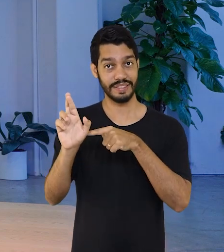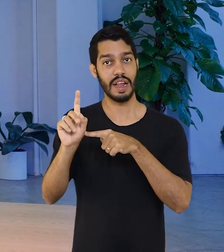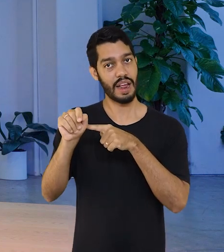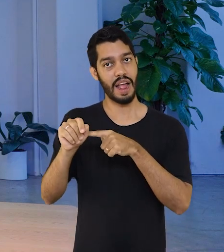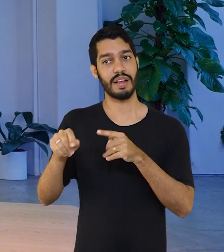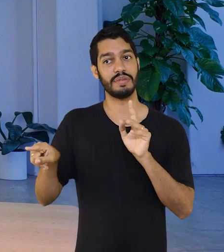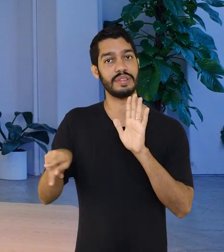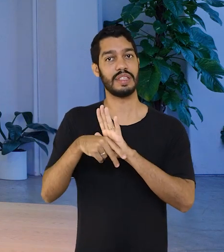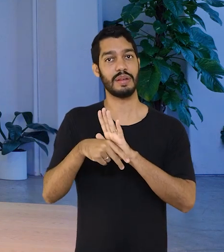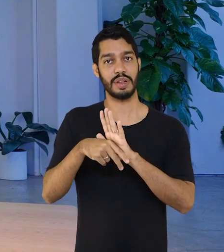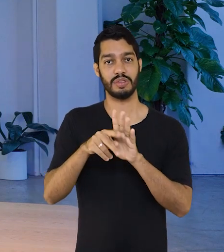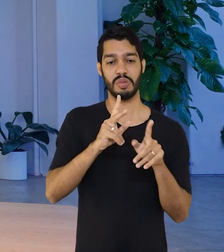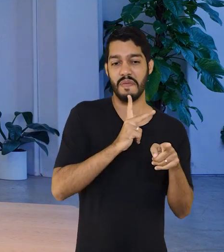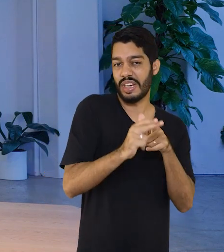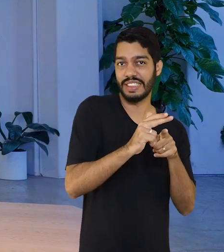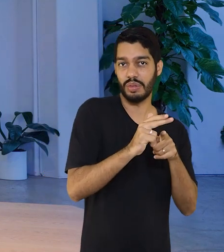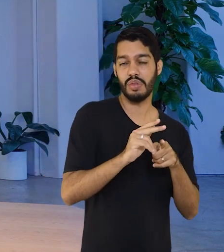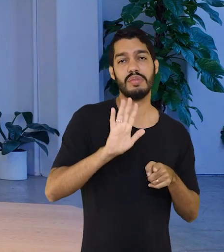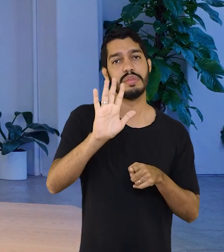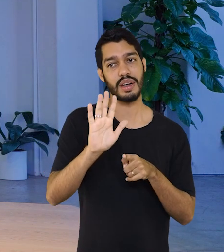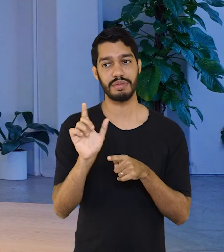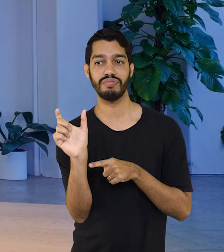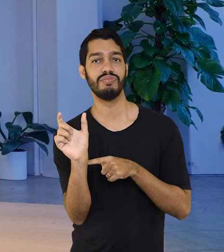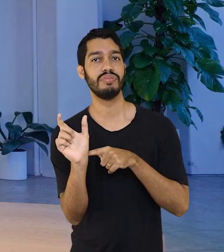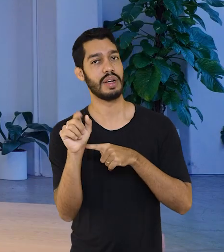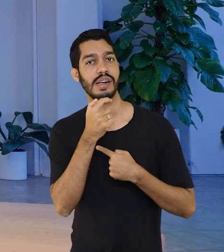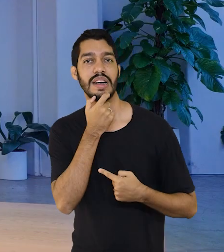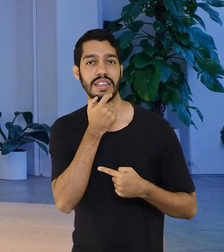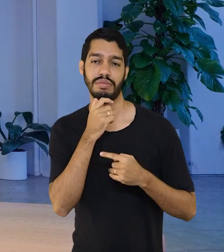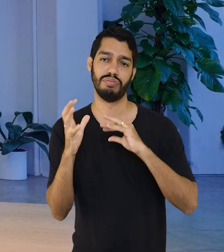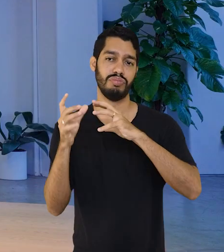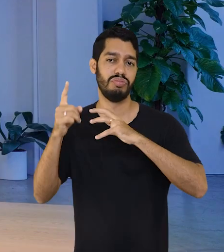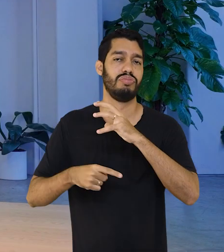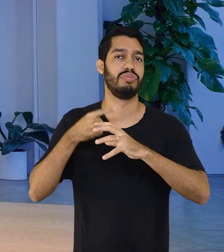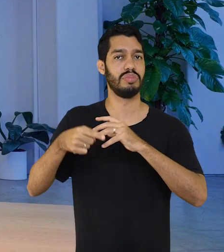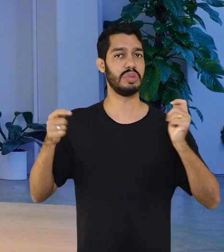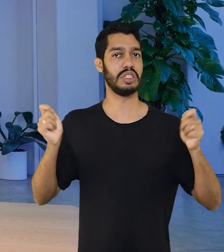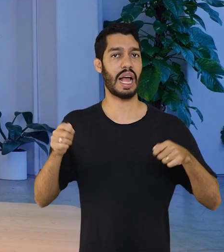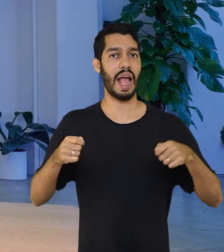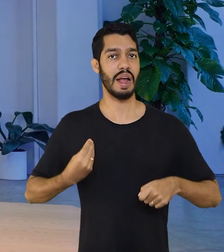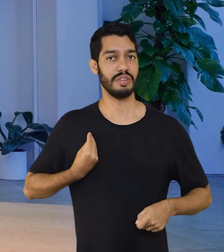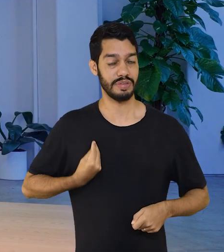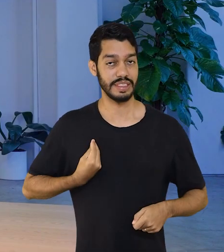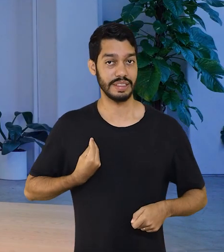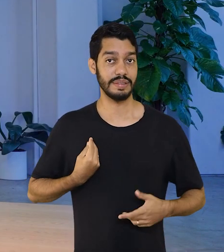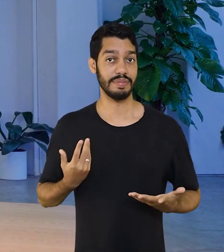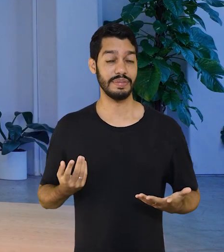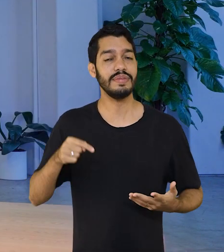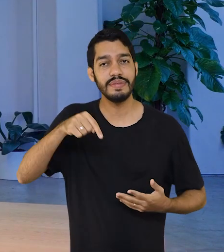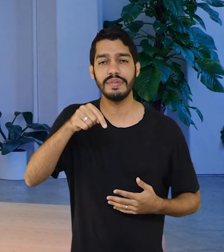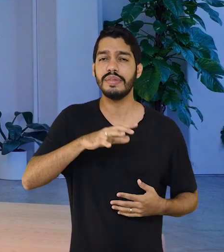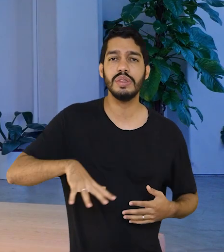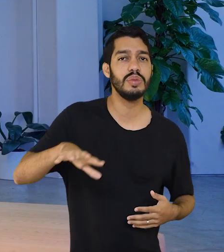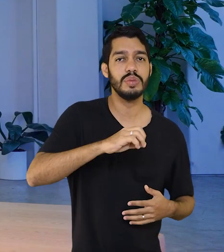empresa global. E isso vem muito das experiências de vida que eu fui acumulando ao longo do caminho.